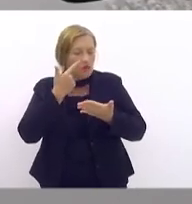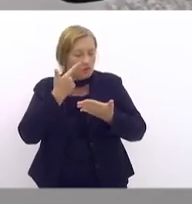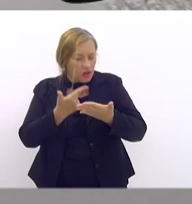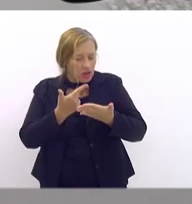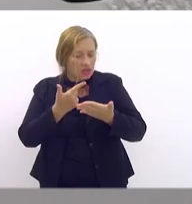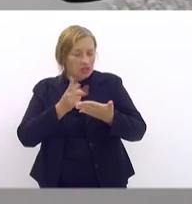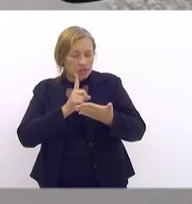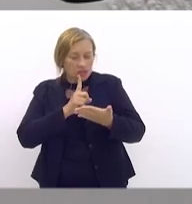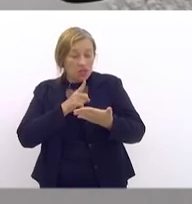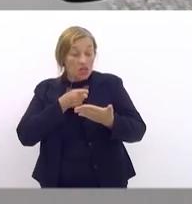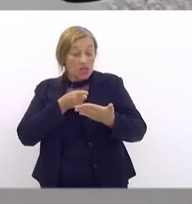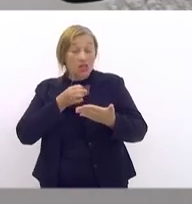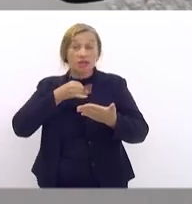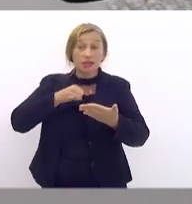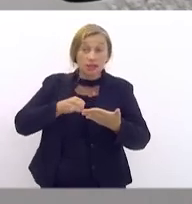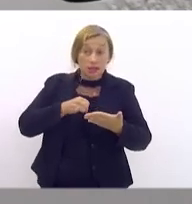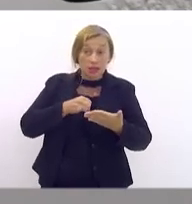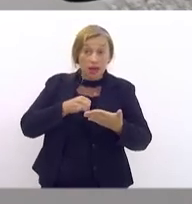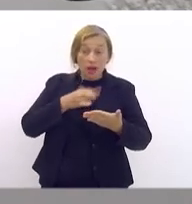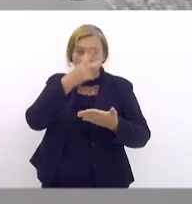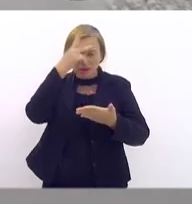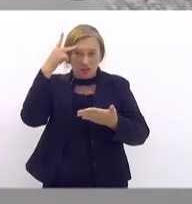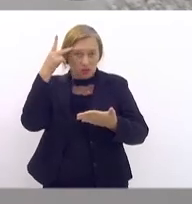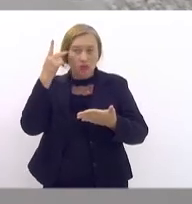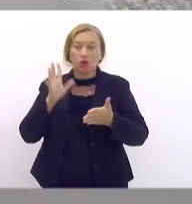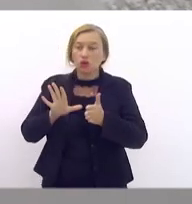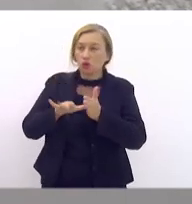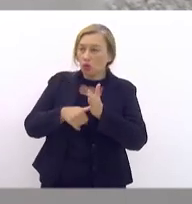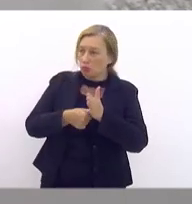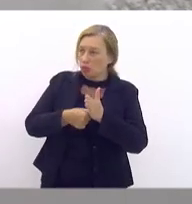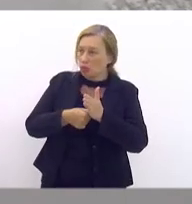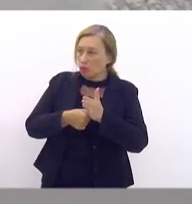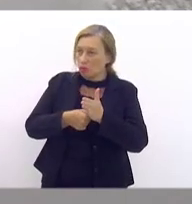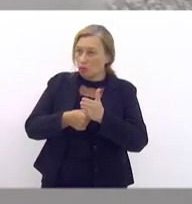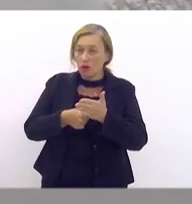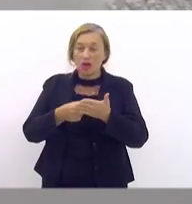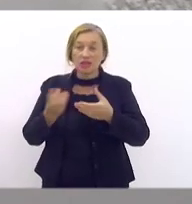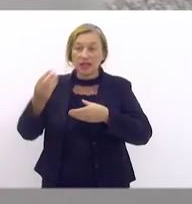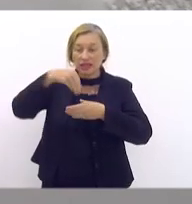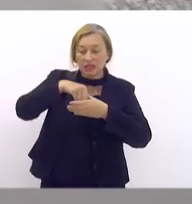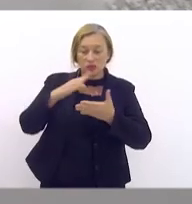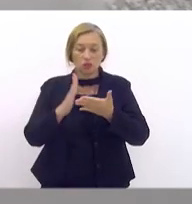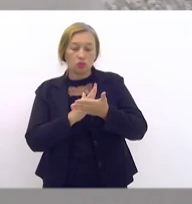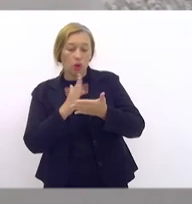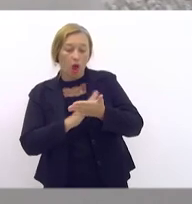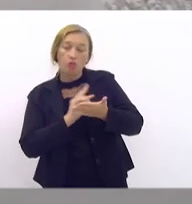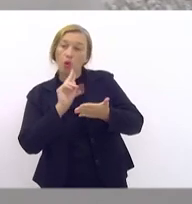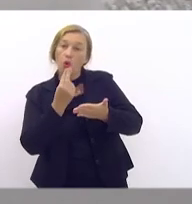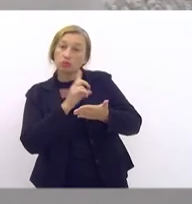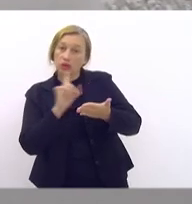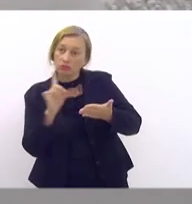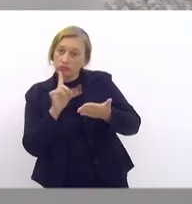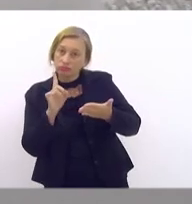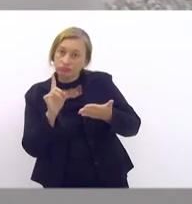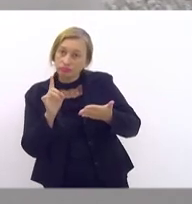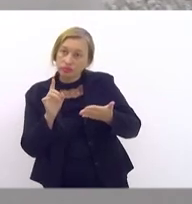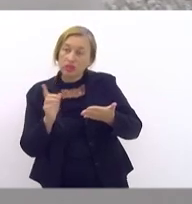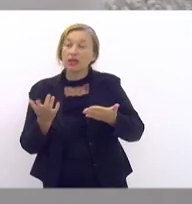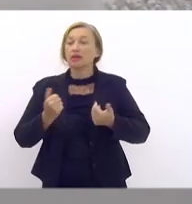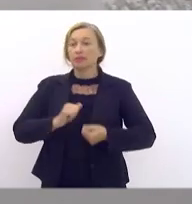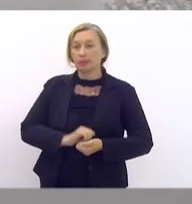se o suspeito daquele crime que ela tá noticiando é um daqueles do álbum isso